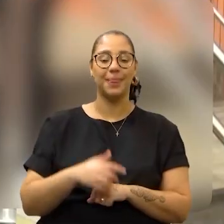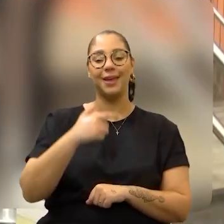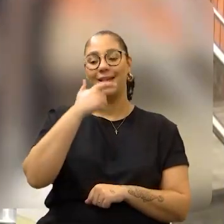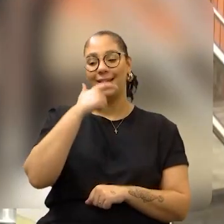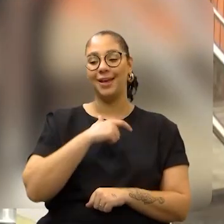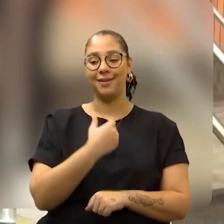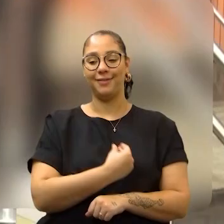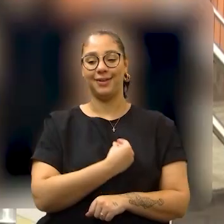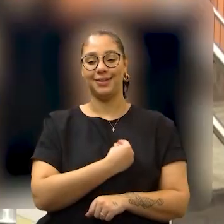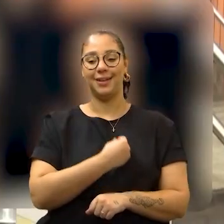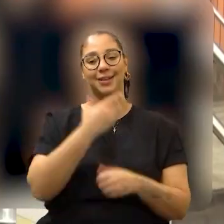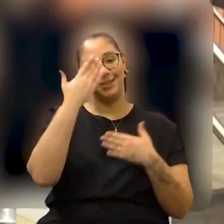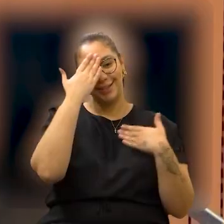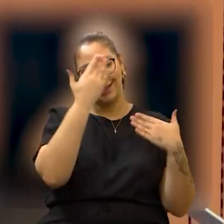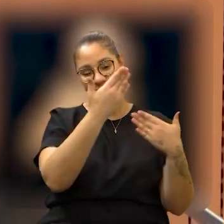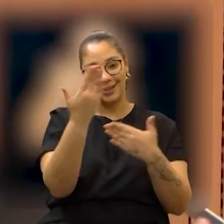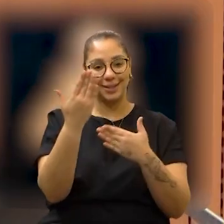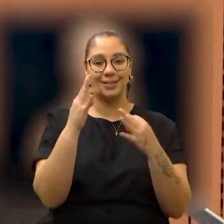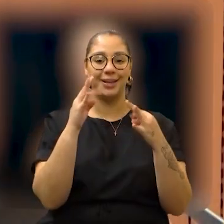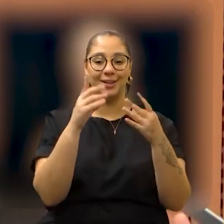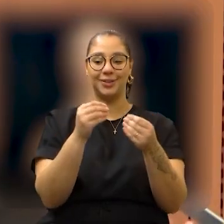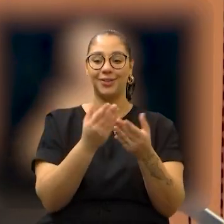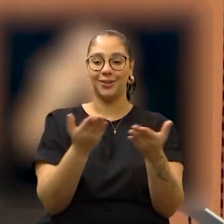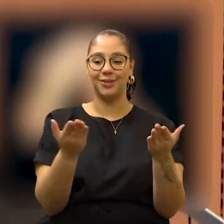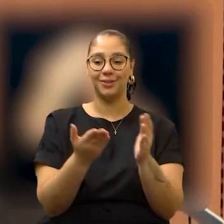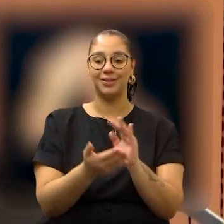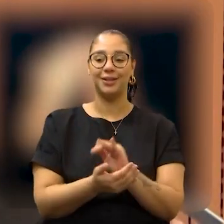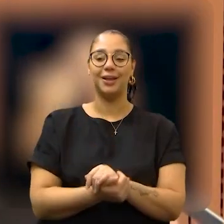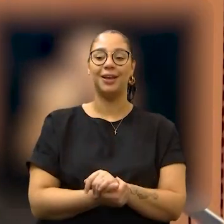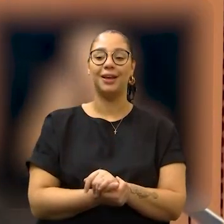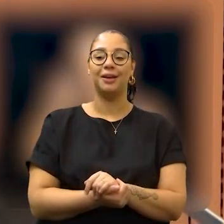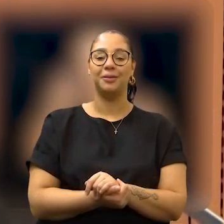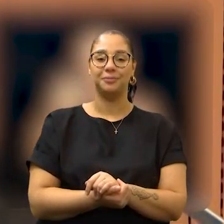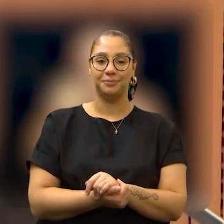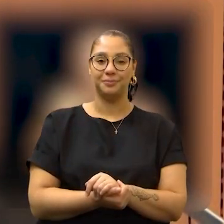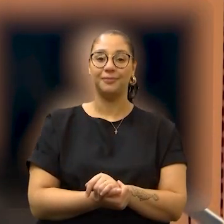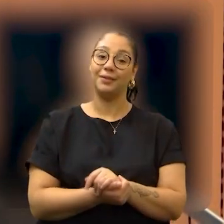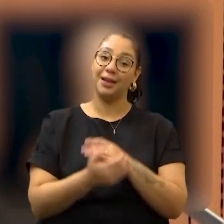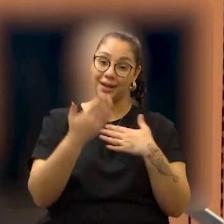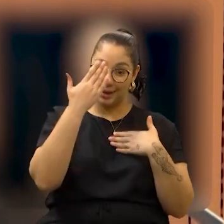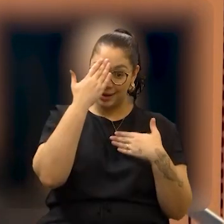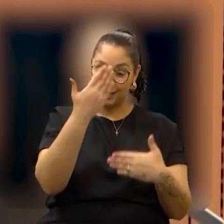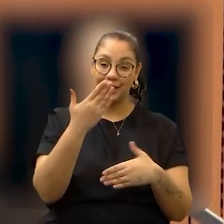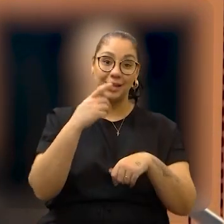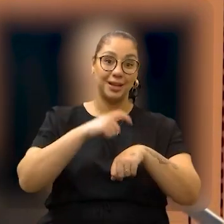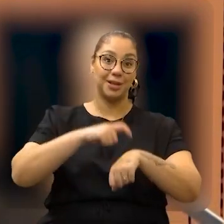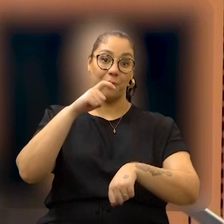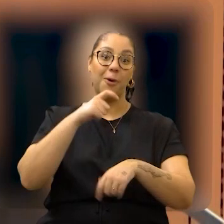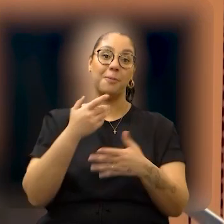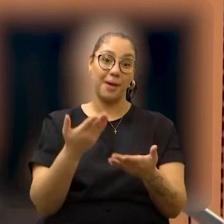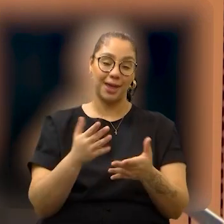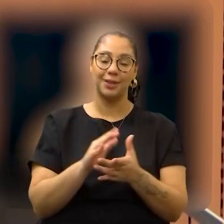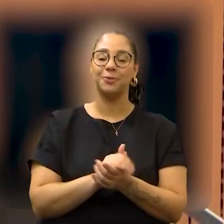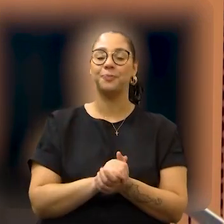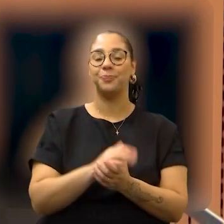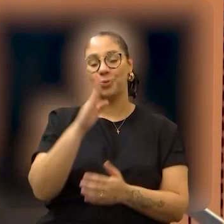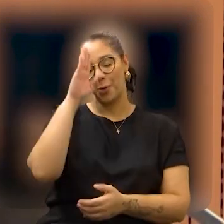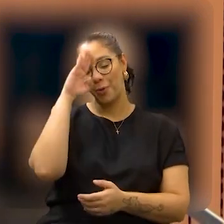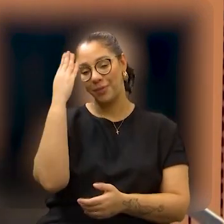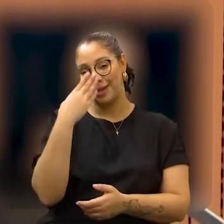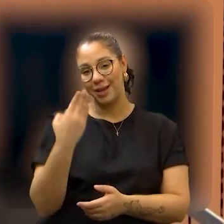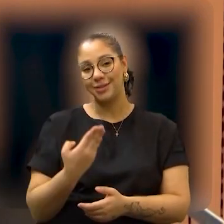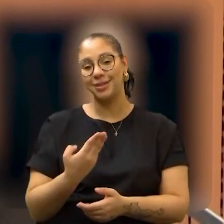Estou aqui para agradecer a todos vocês por estar nesse momento aqui,